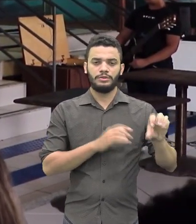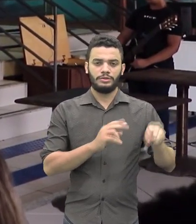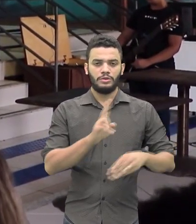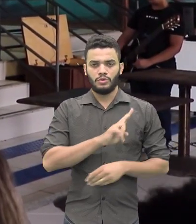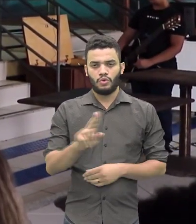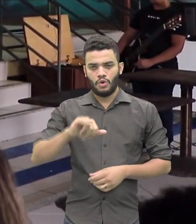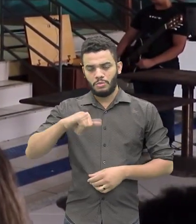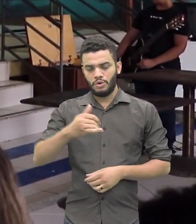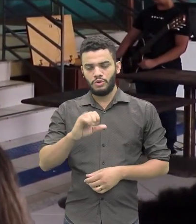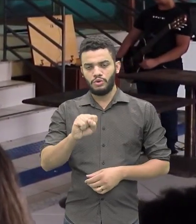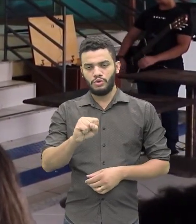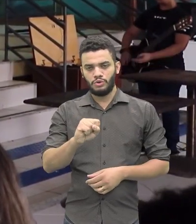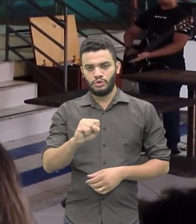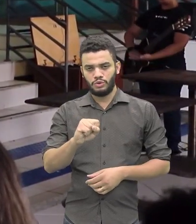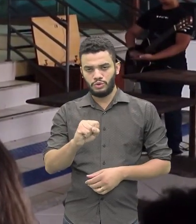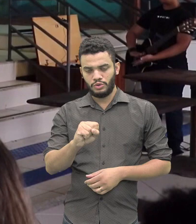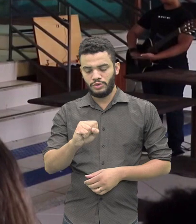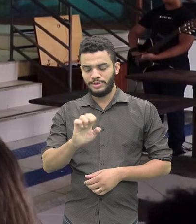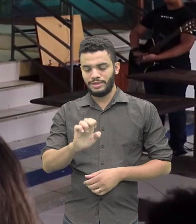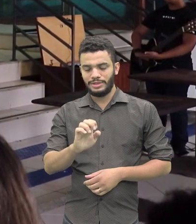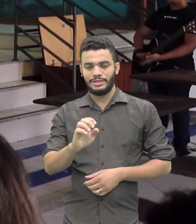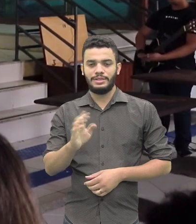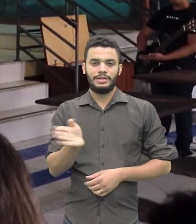Geraldo Lemos prata